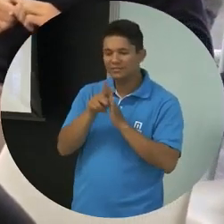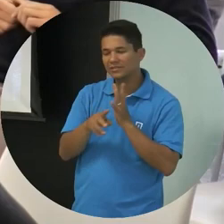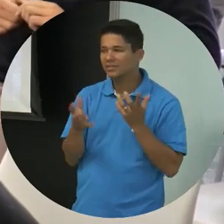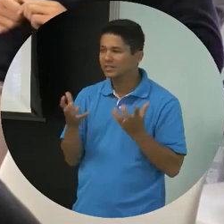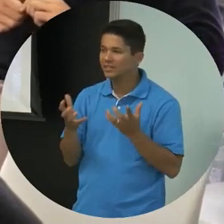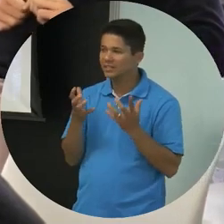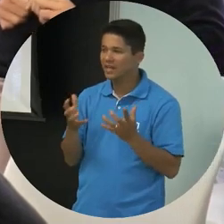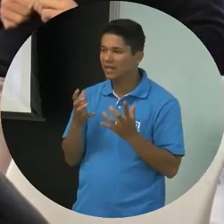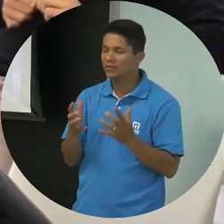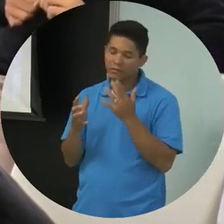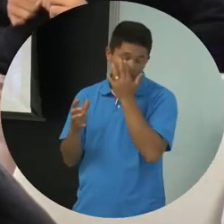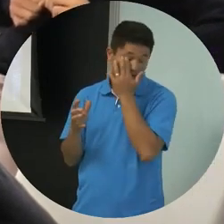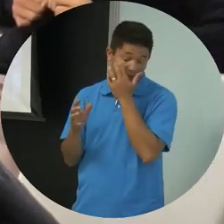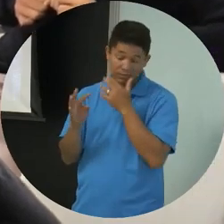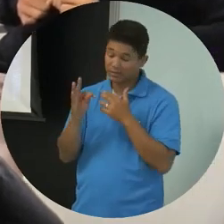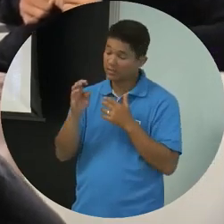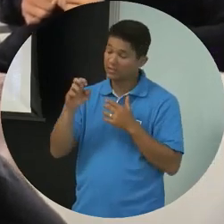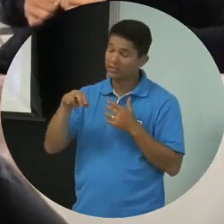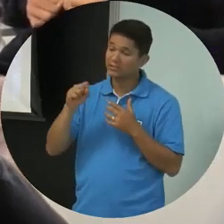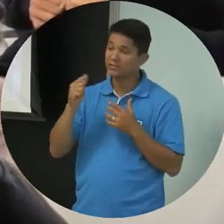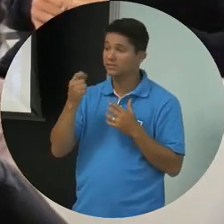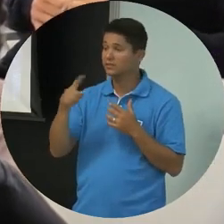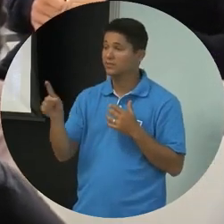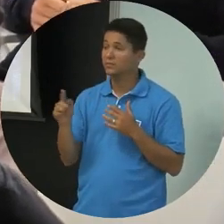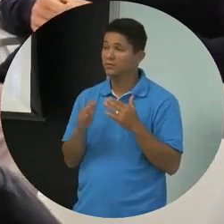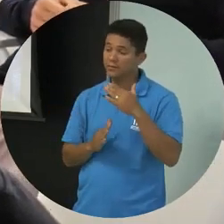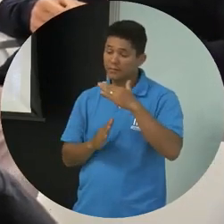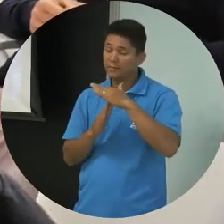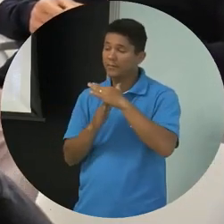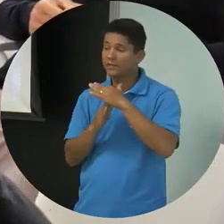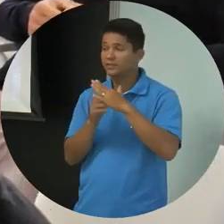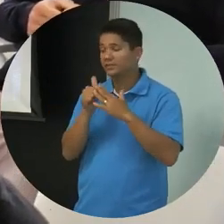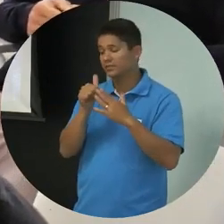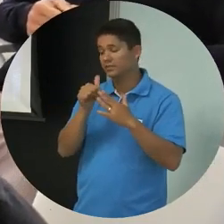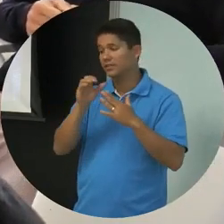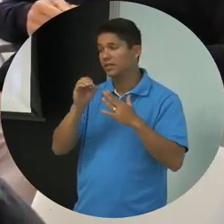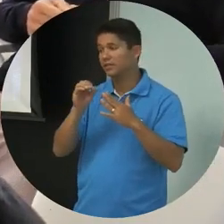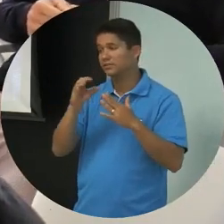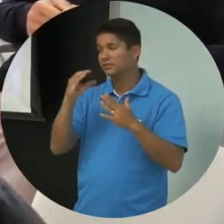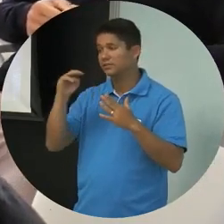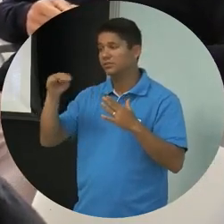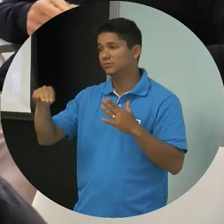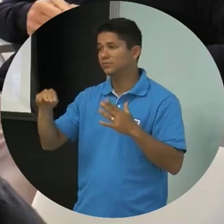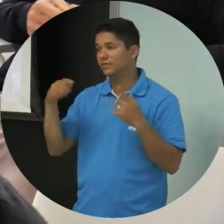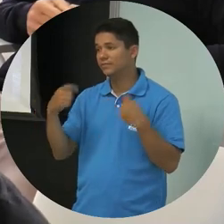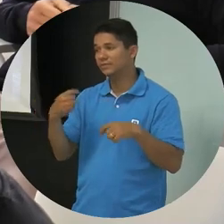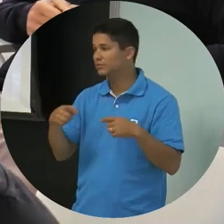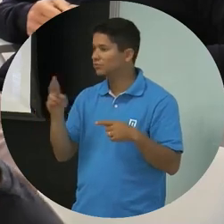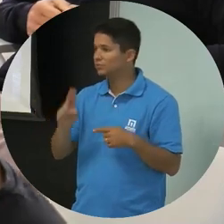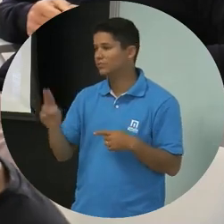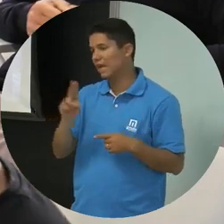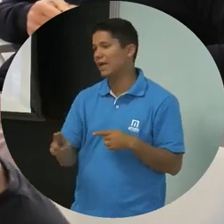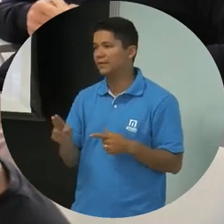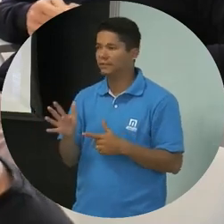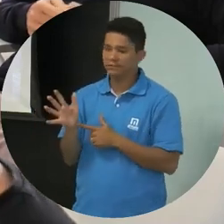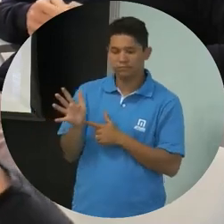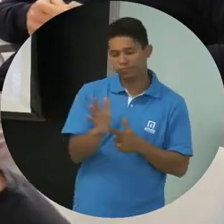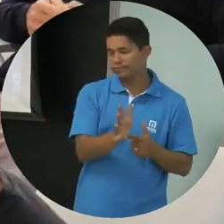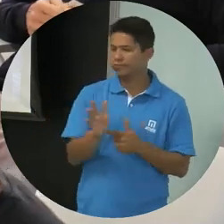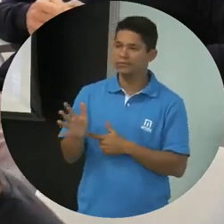bulbo de tensão no máximo de 10 centímetros. Você vai ter que usar a máquina. É para isso que ela